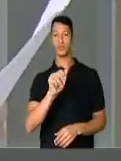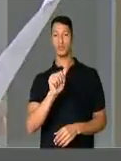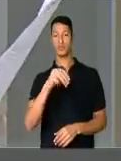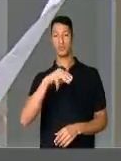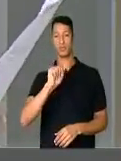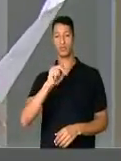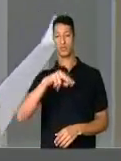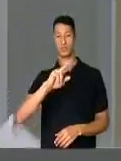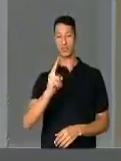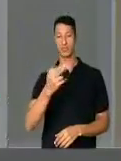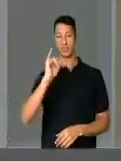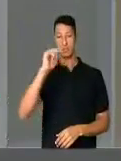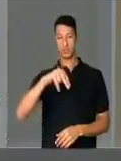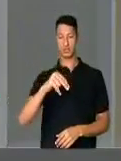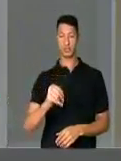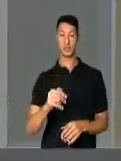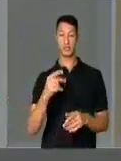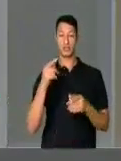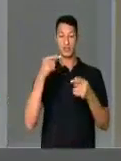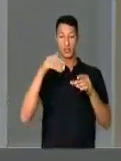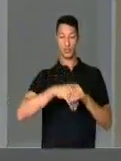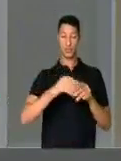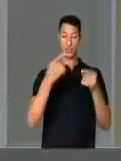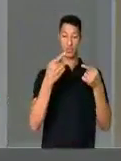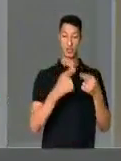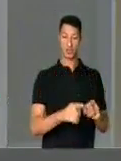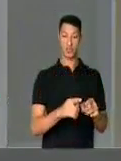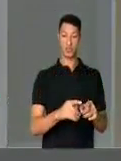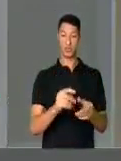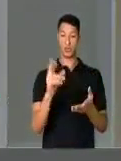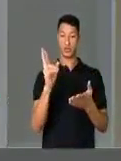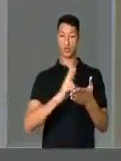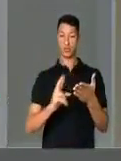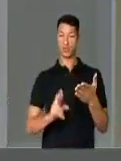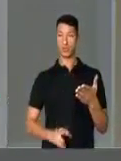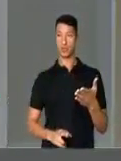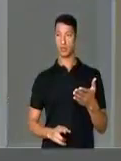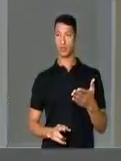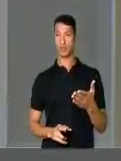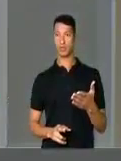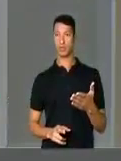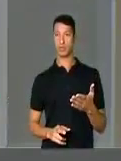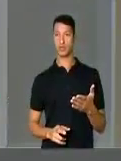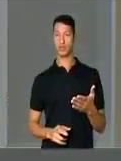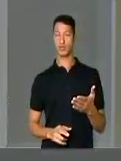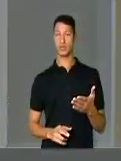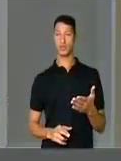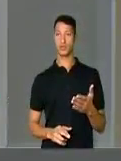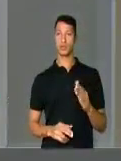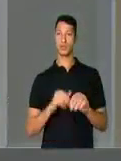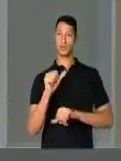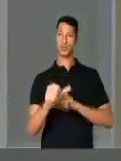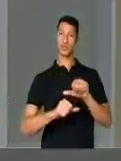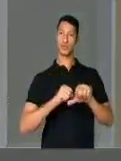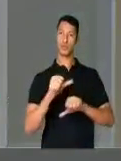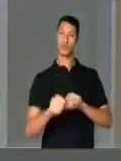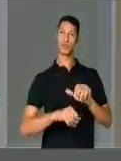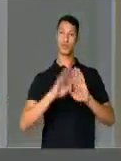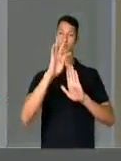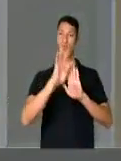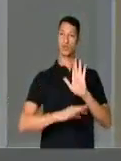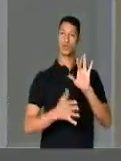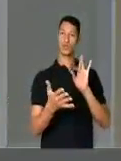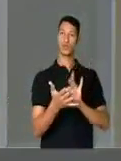Jean Manchin, votei contra o relatório que alterou